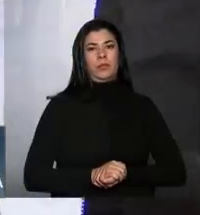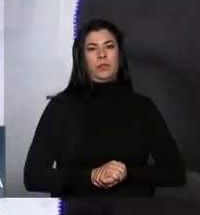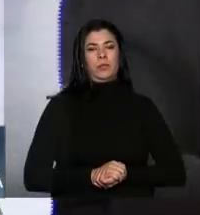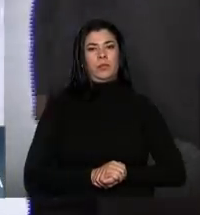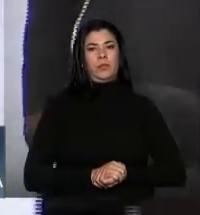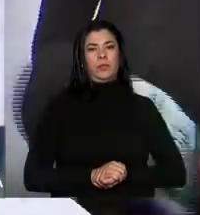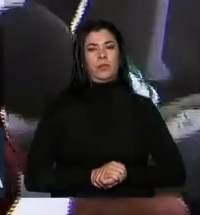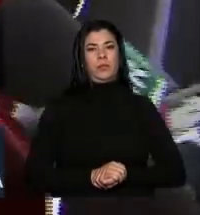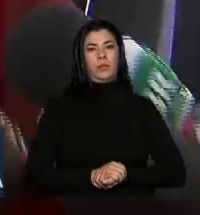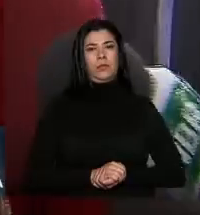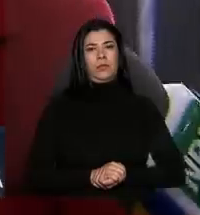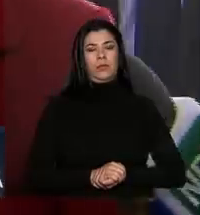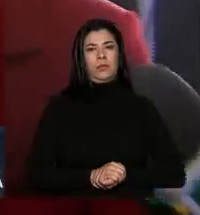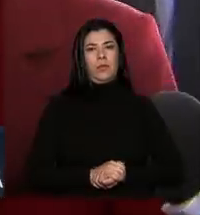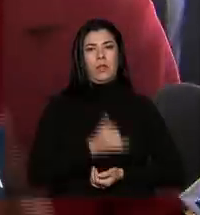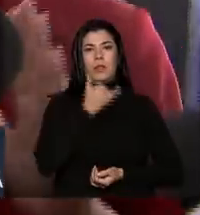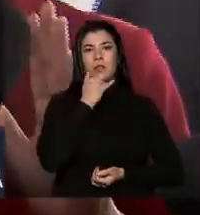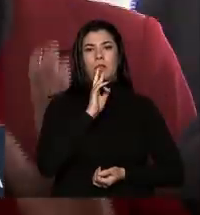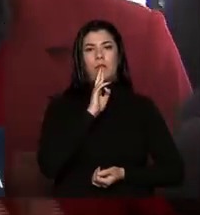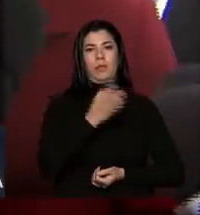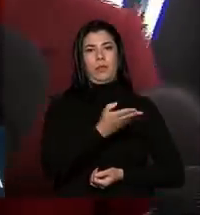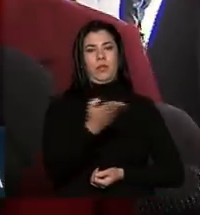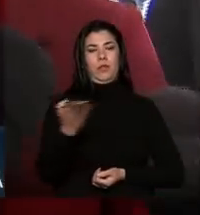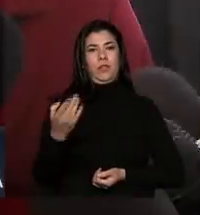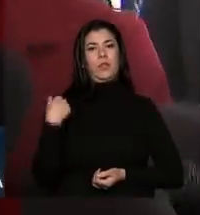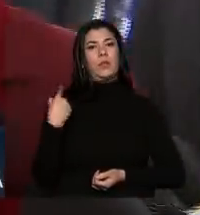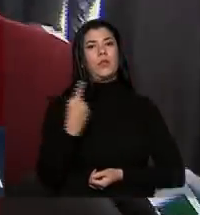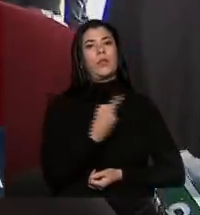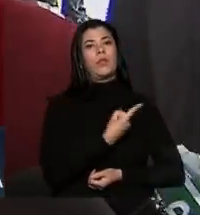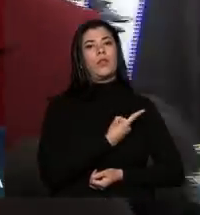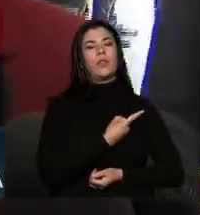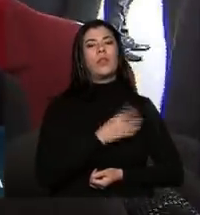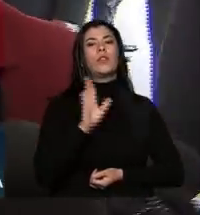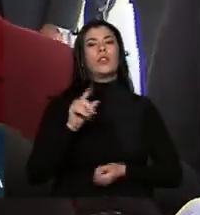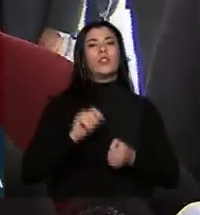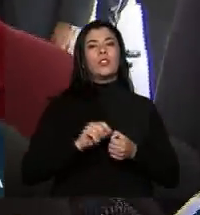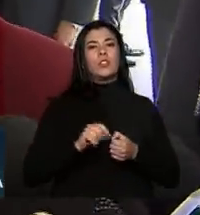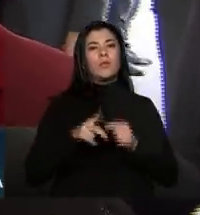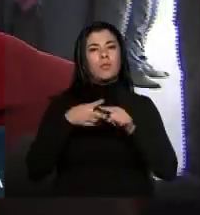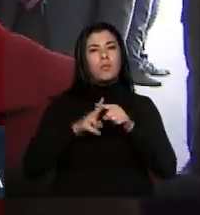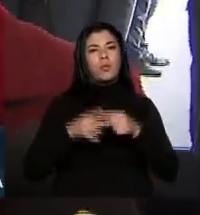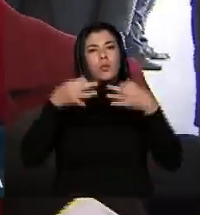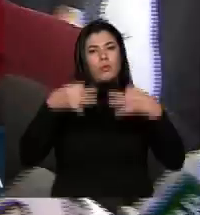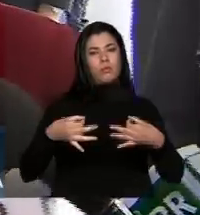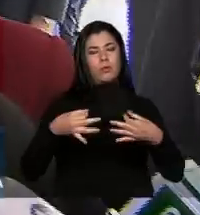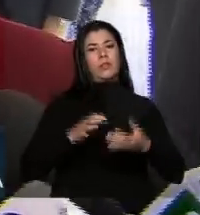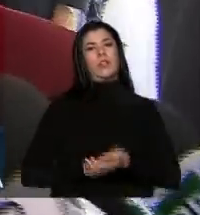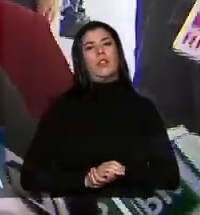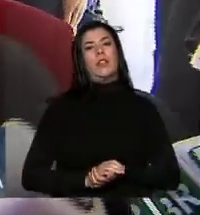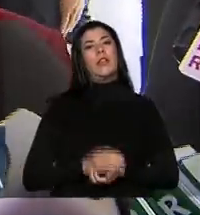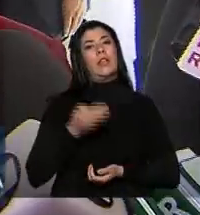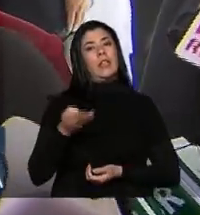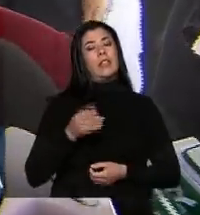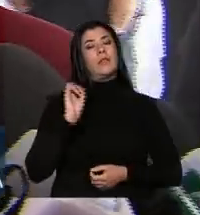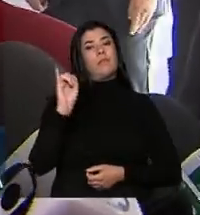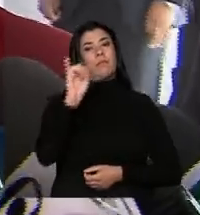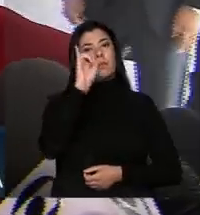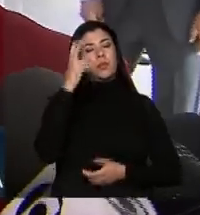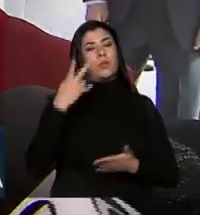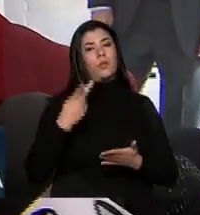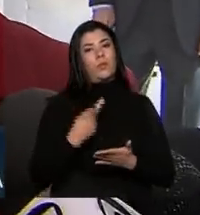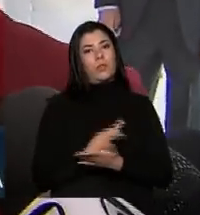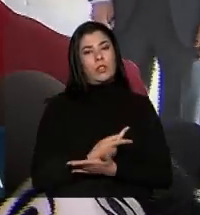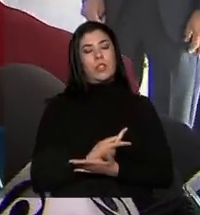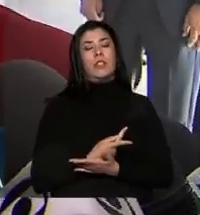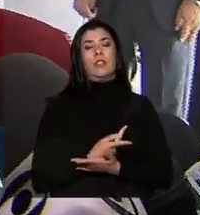governo? Eu vou dar uma resposta porque me interessa. Nós faremos o contingenciamento necessário. Ele é um contingenciamento que